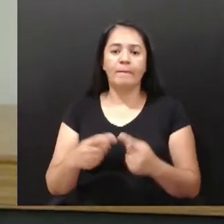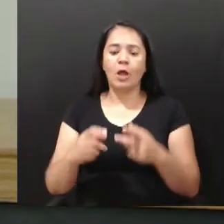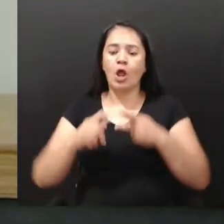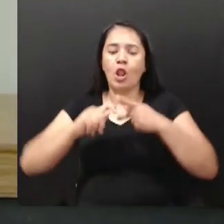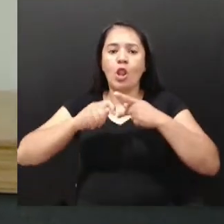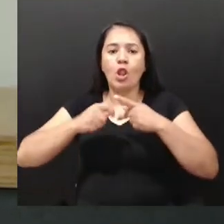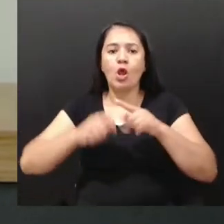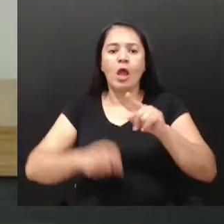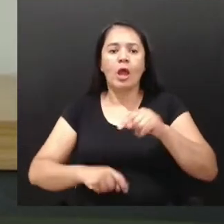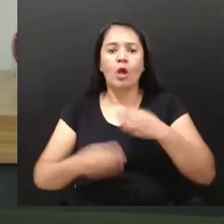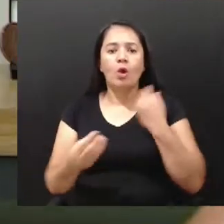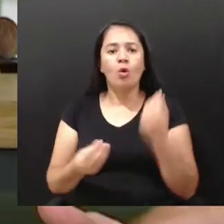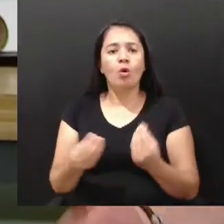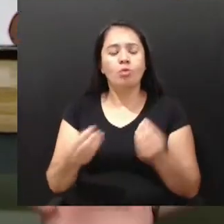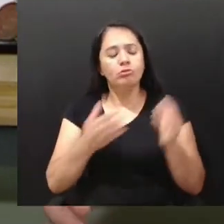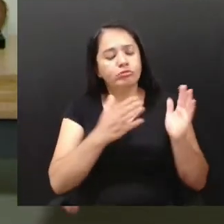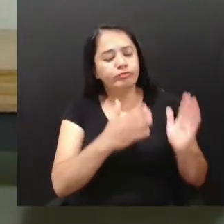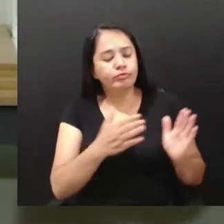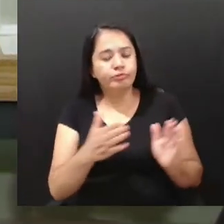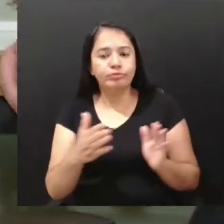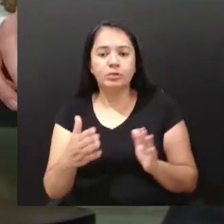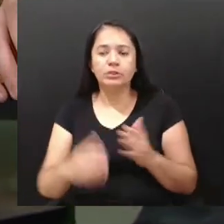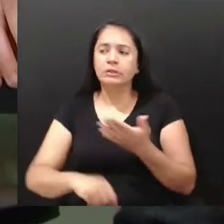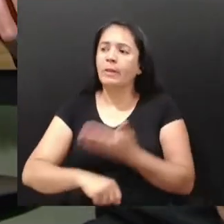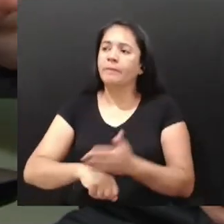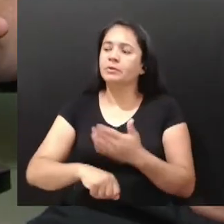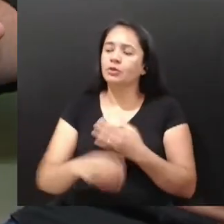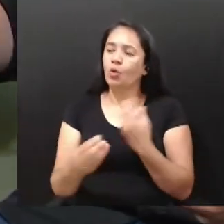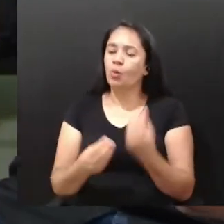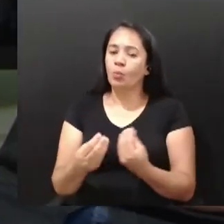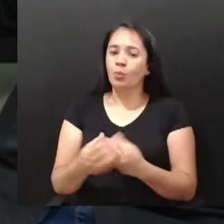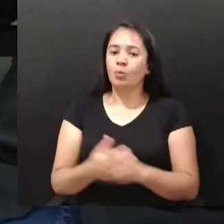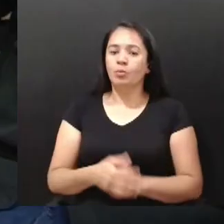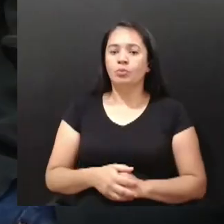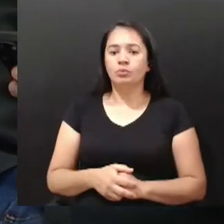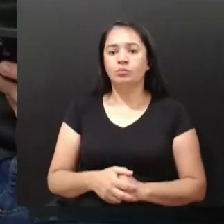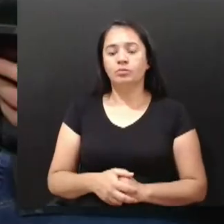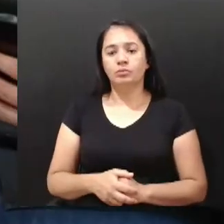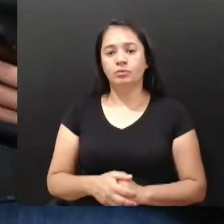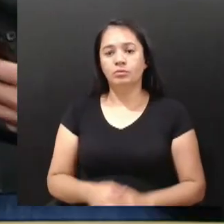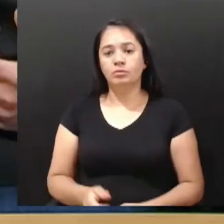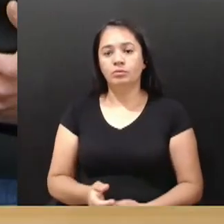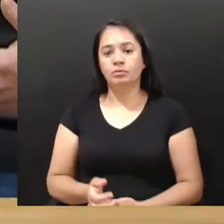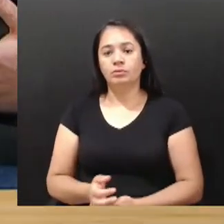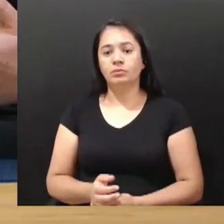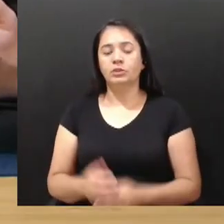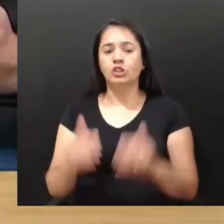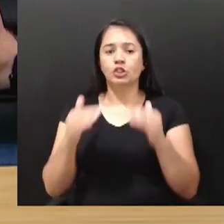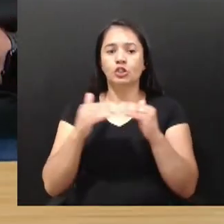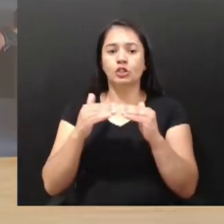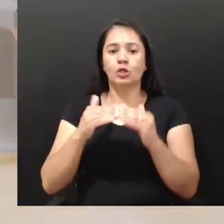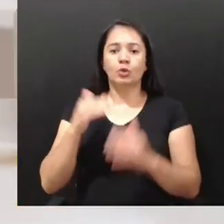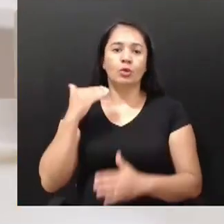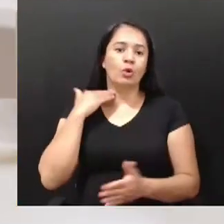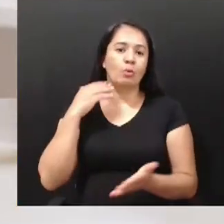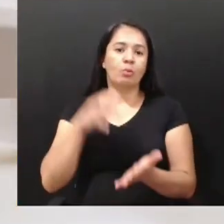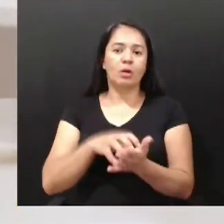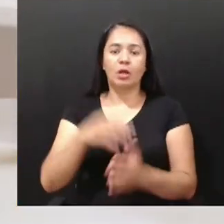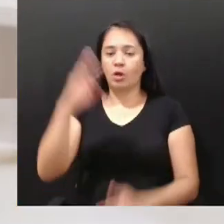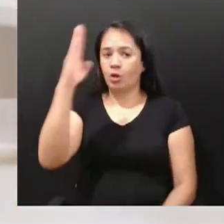ele vai funciona na prática? Ele vai atender, segundo o Banco Central, os brasileiros que são